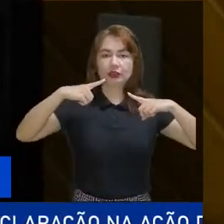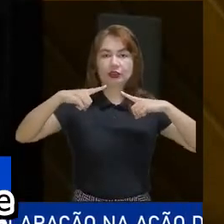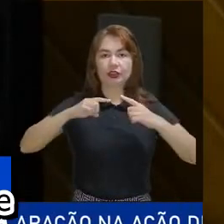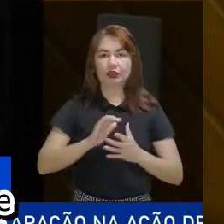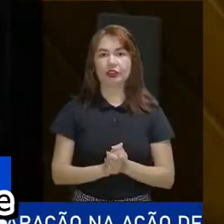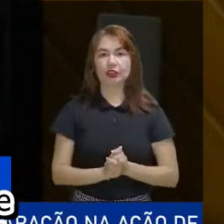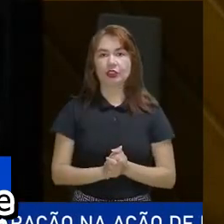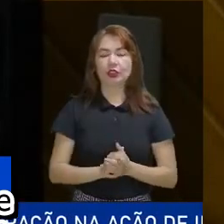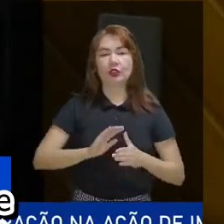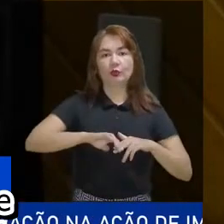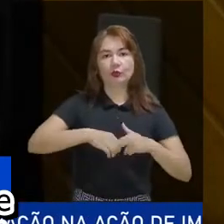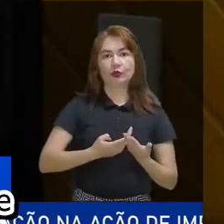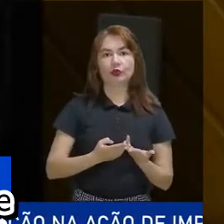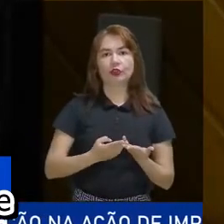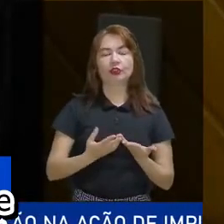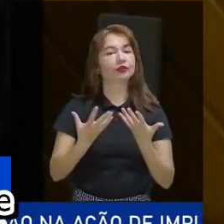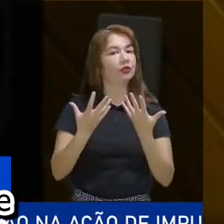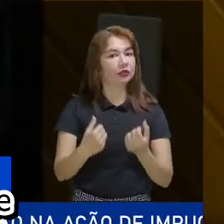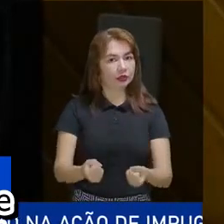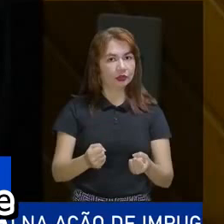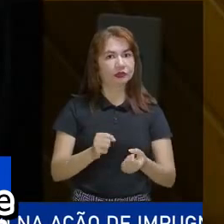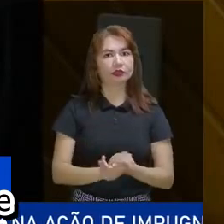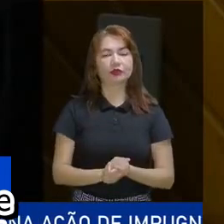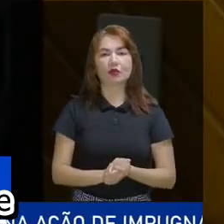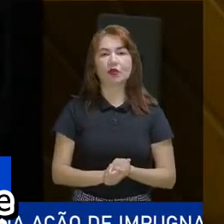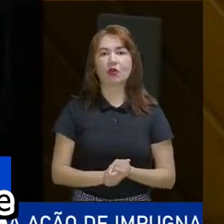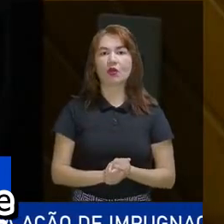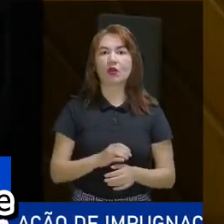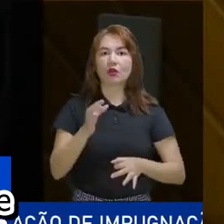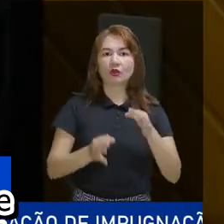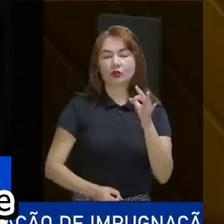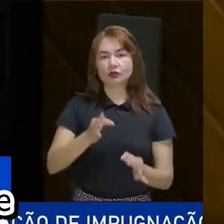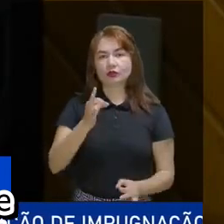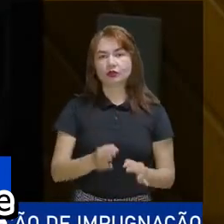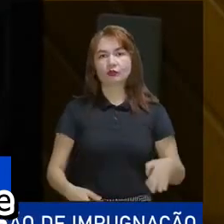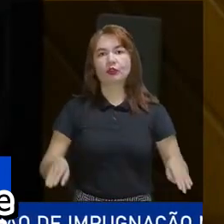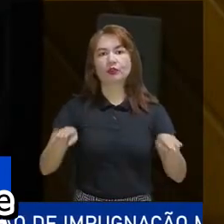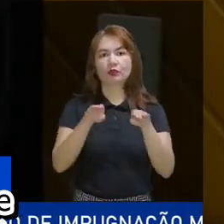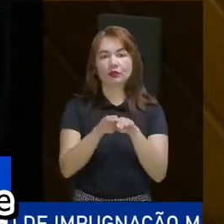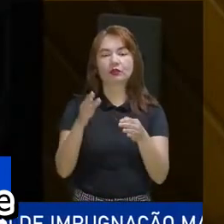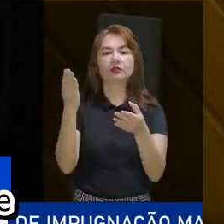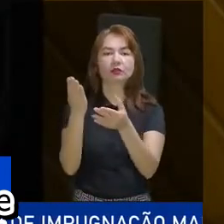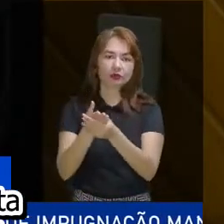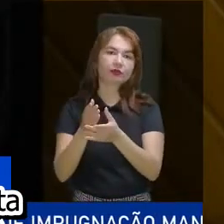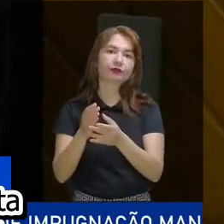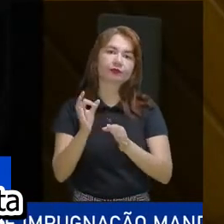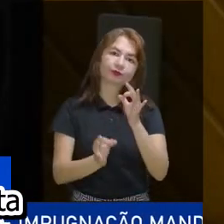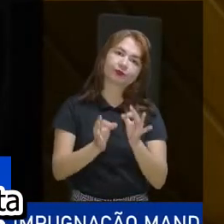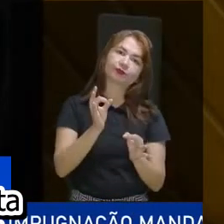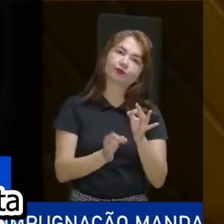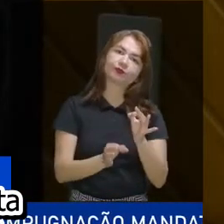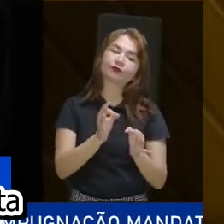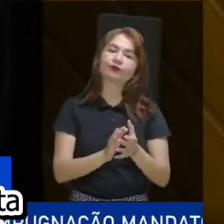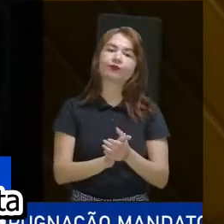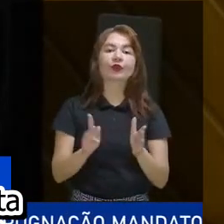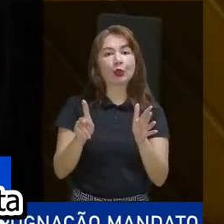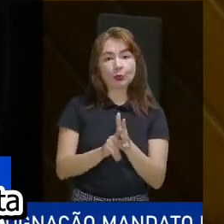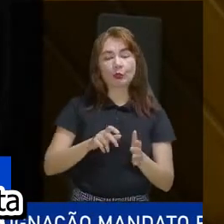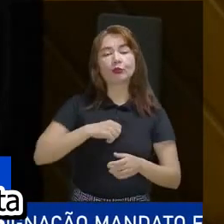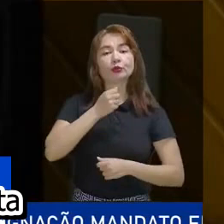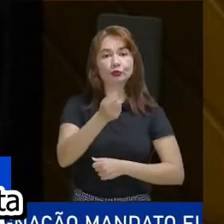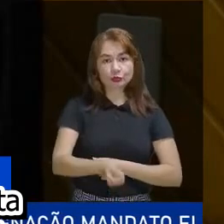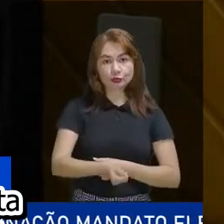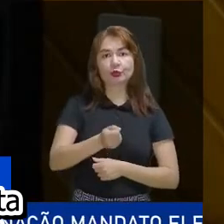pauta que de foi julgamento. rejeitada, Embargo de encampando-se a declaração conclusão na de que o apelação julgamento de conjunto das impugnação ações era faculdade do magistrado e a